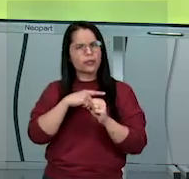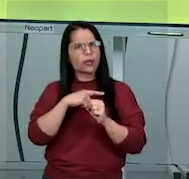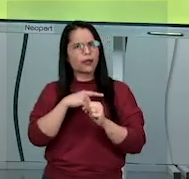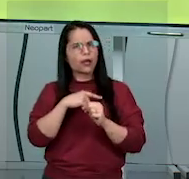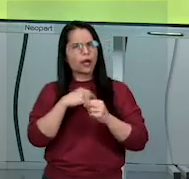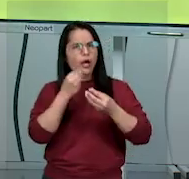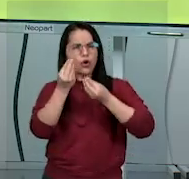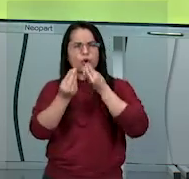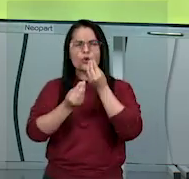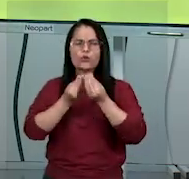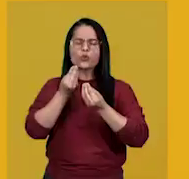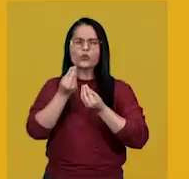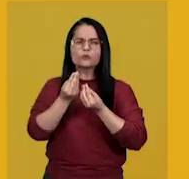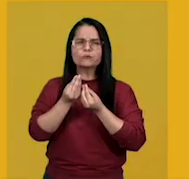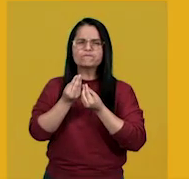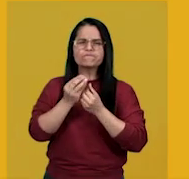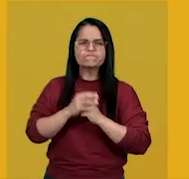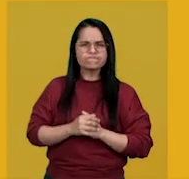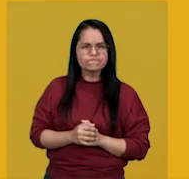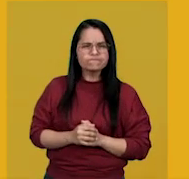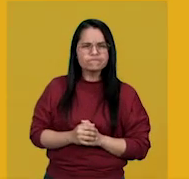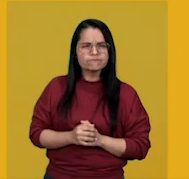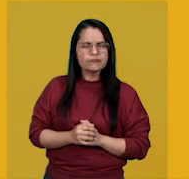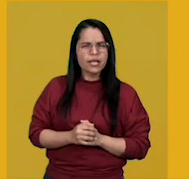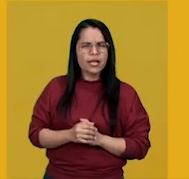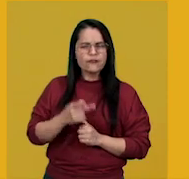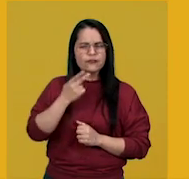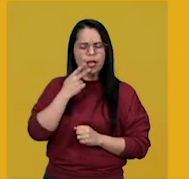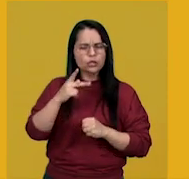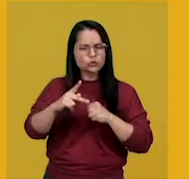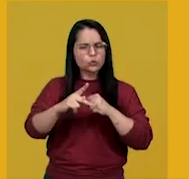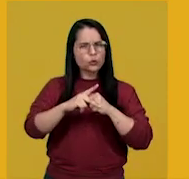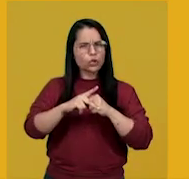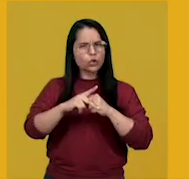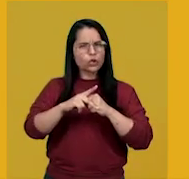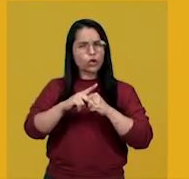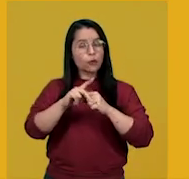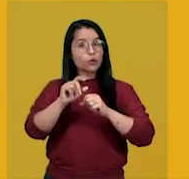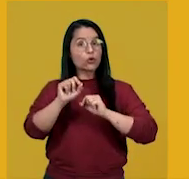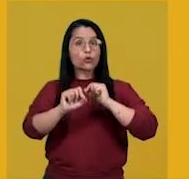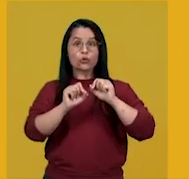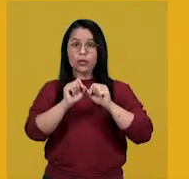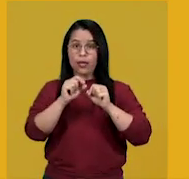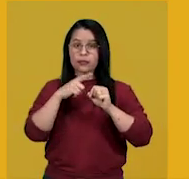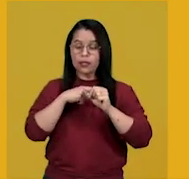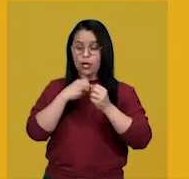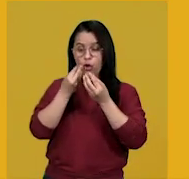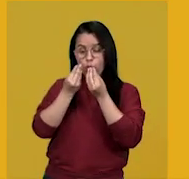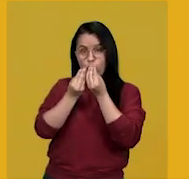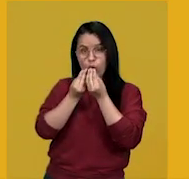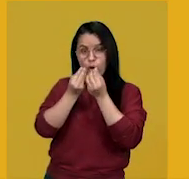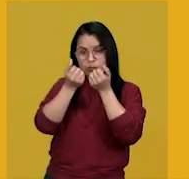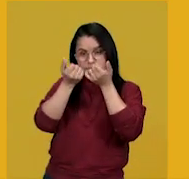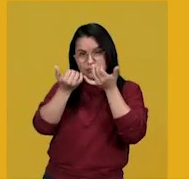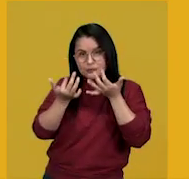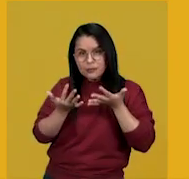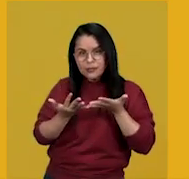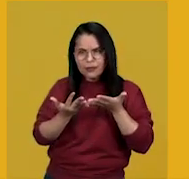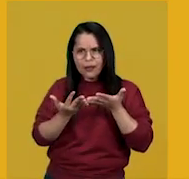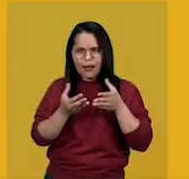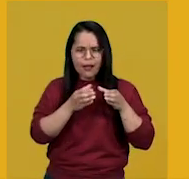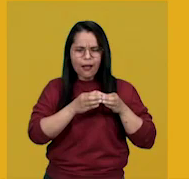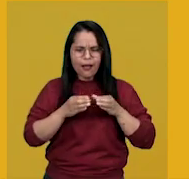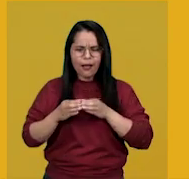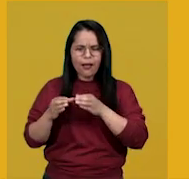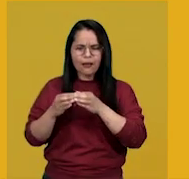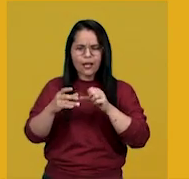colocada como, mais falando do pronome, inclusive classificou os pronomes para vocês. E se a gente for pensar, por